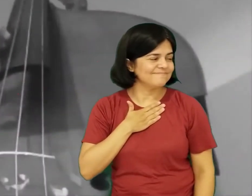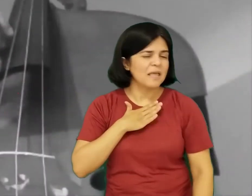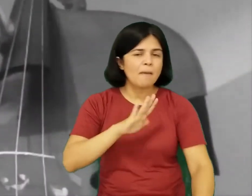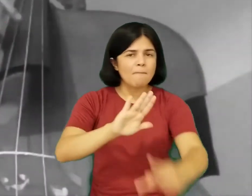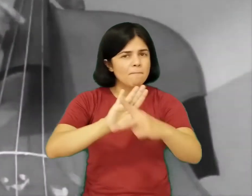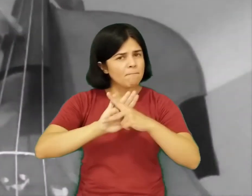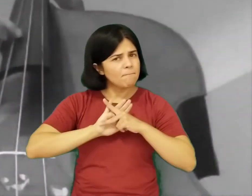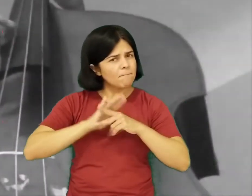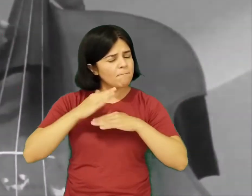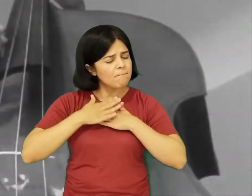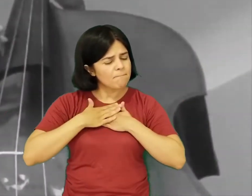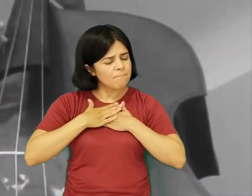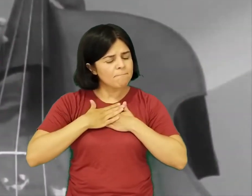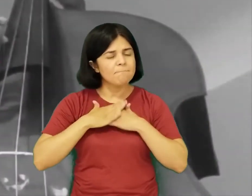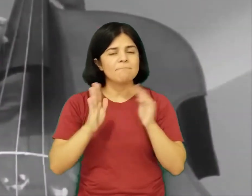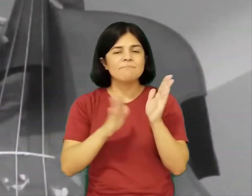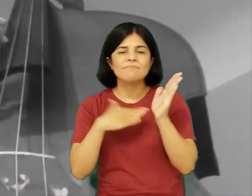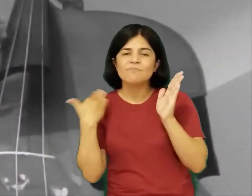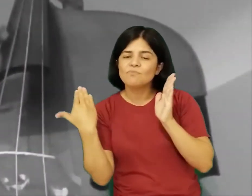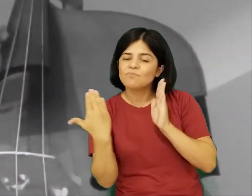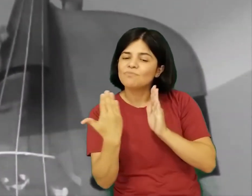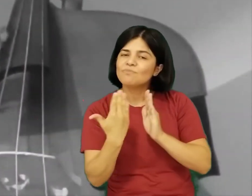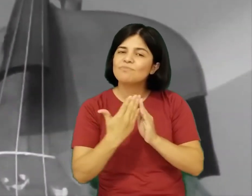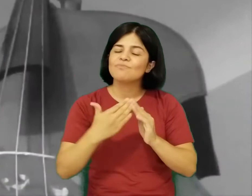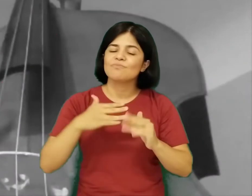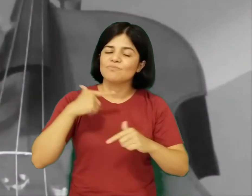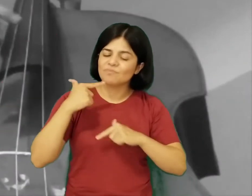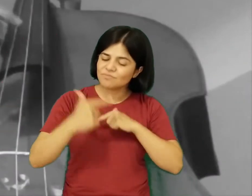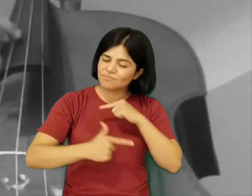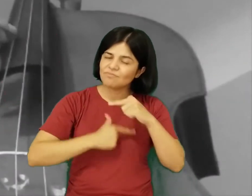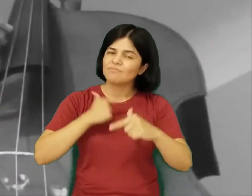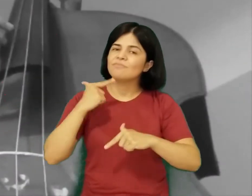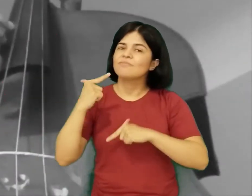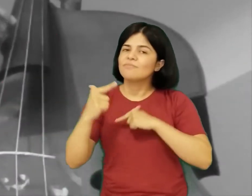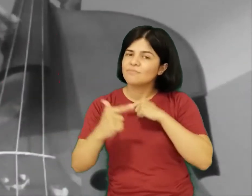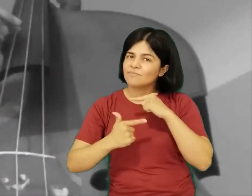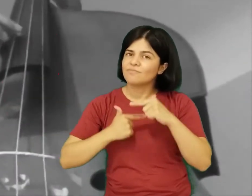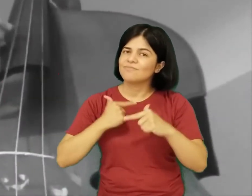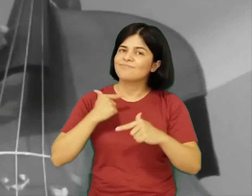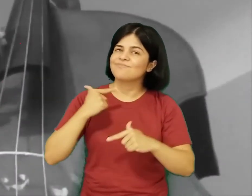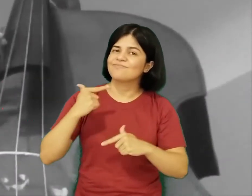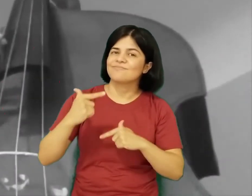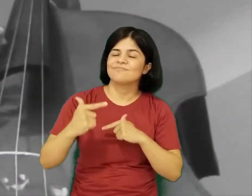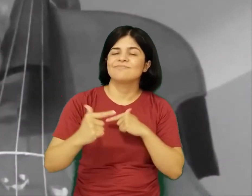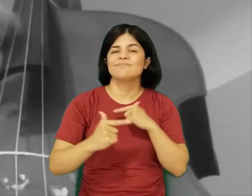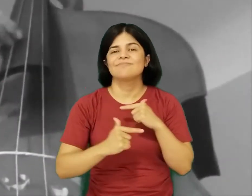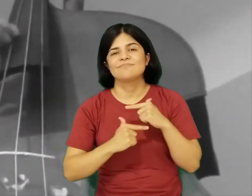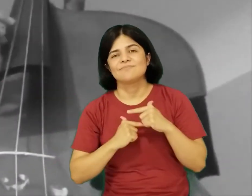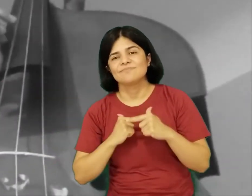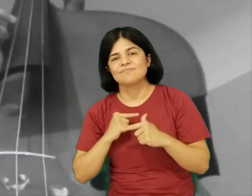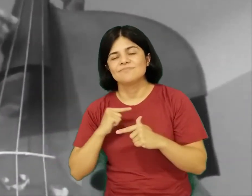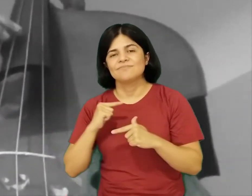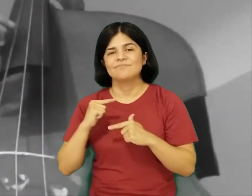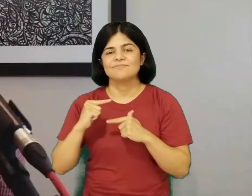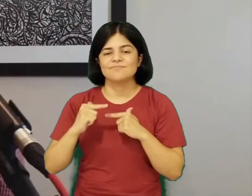É meu, somente meu, todo trabalho,